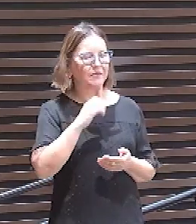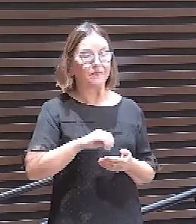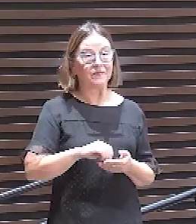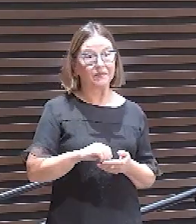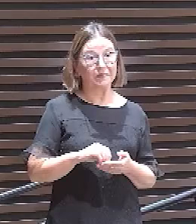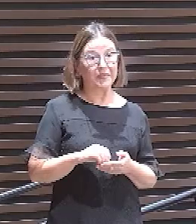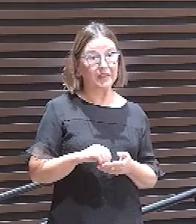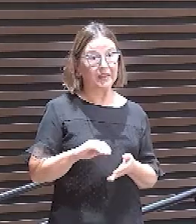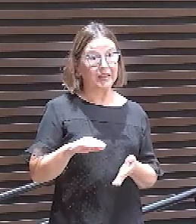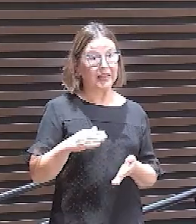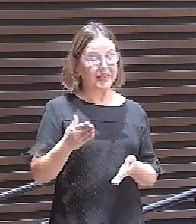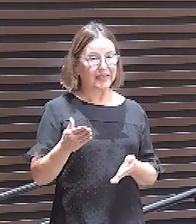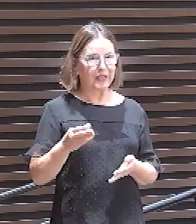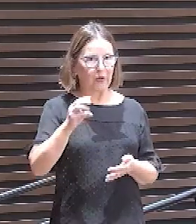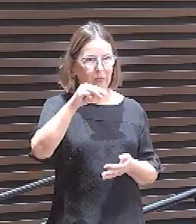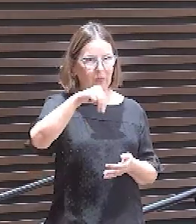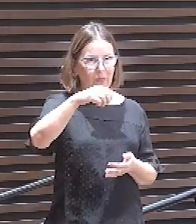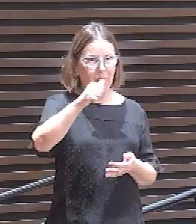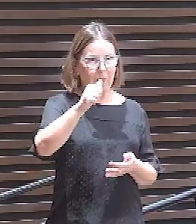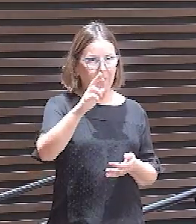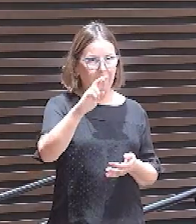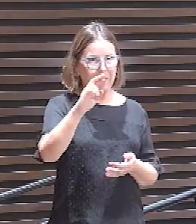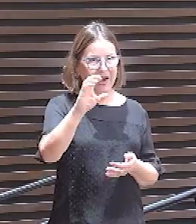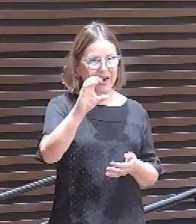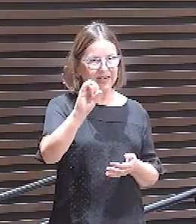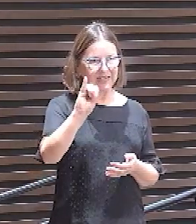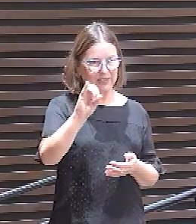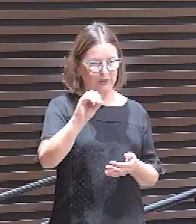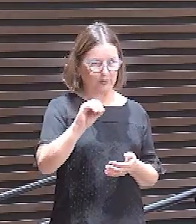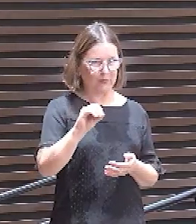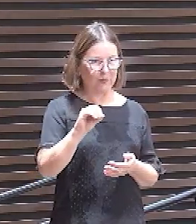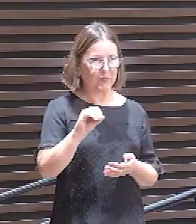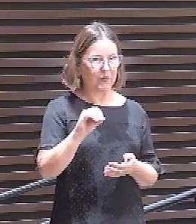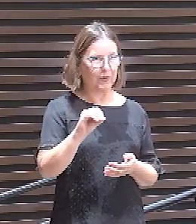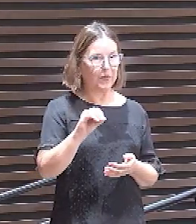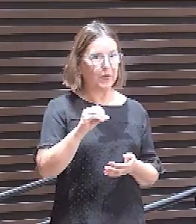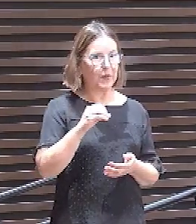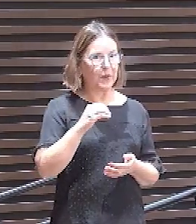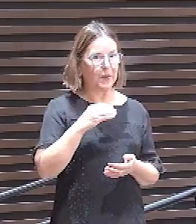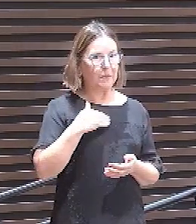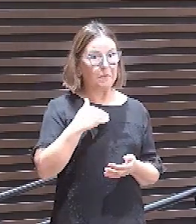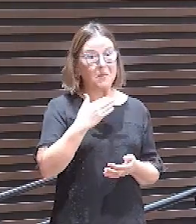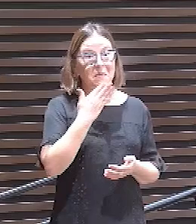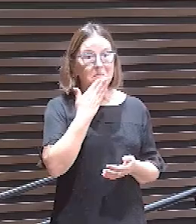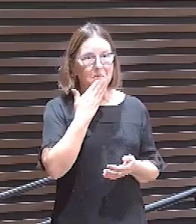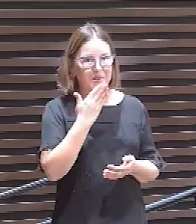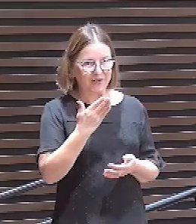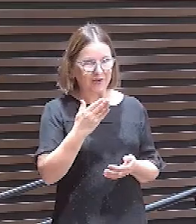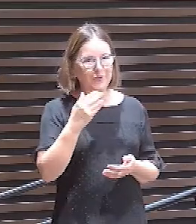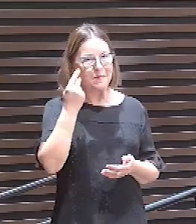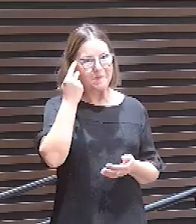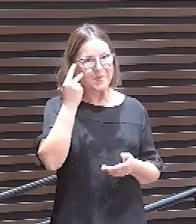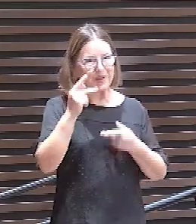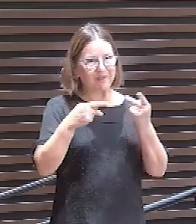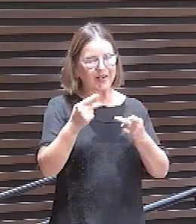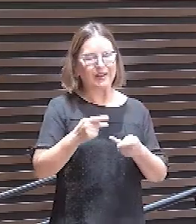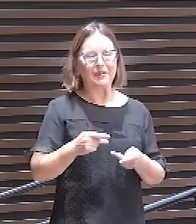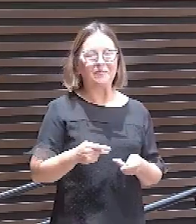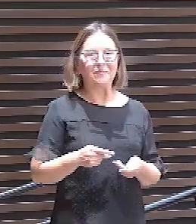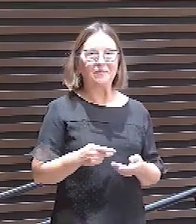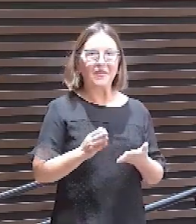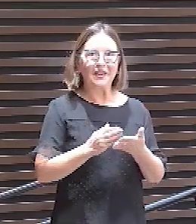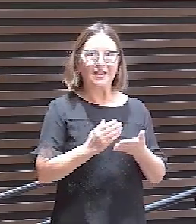chamou para fazer uma reconsideração. Então vamos para Gênesis, capítulo